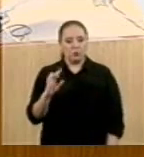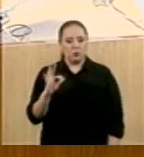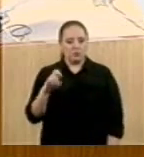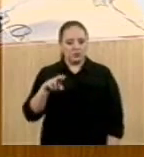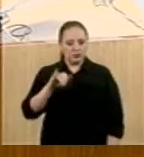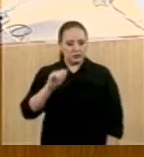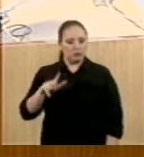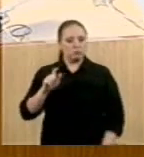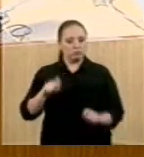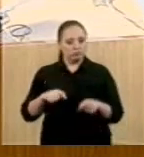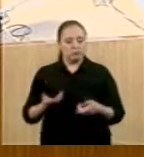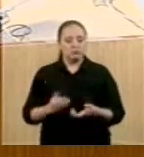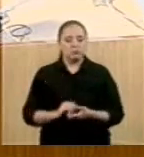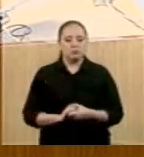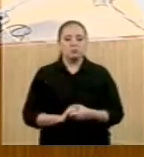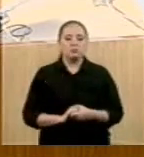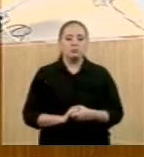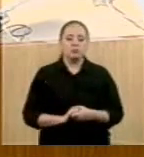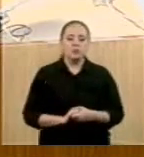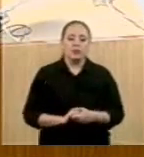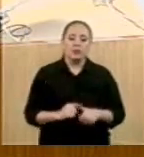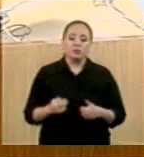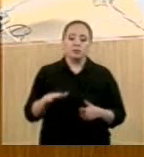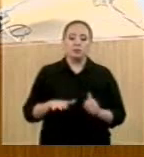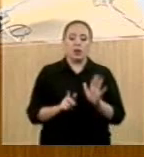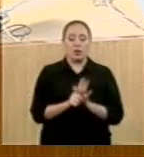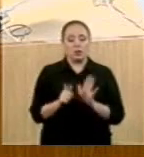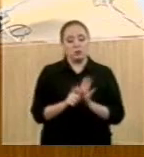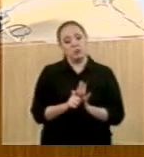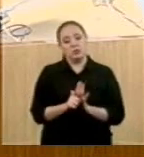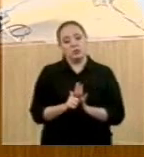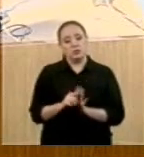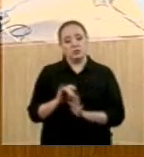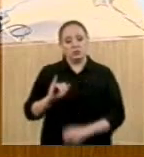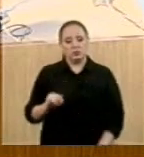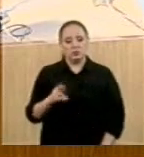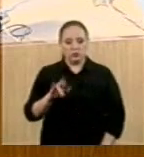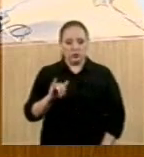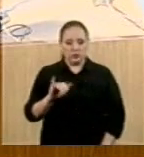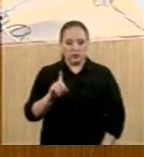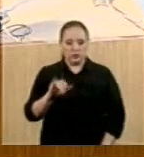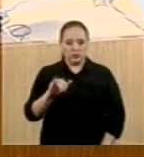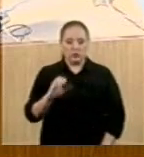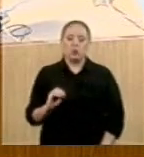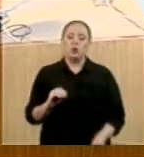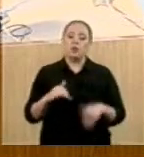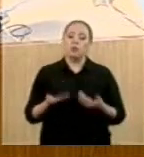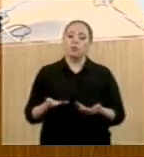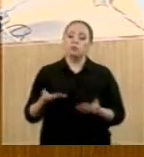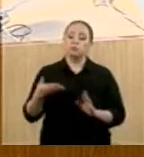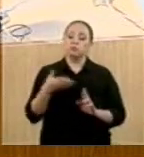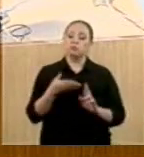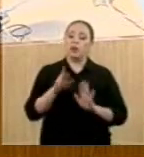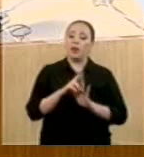potencialidade. E a gramática jurídico-constitucional, portanto, essa dimensão normativa, também